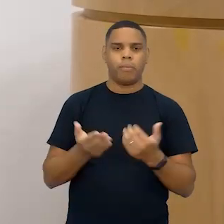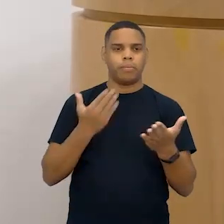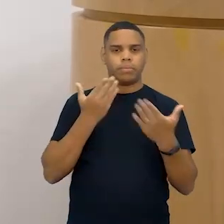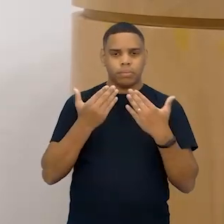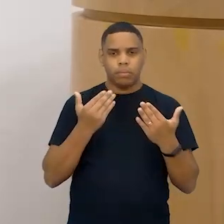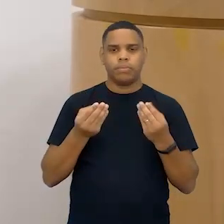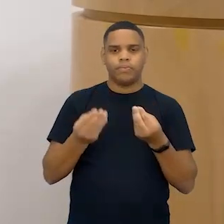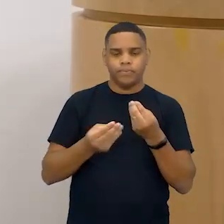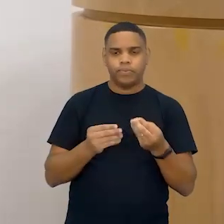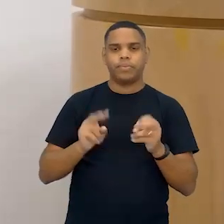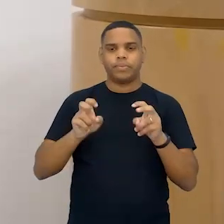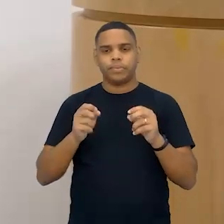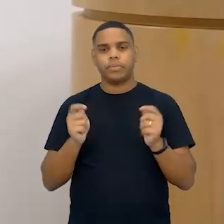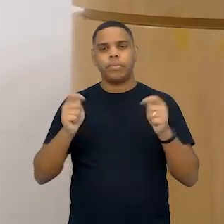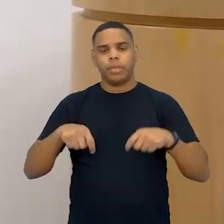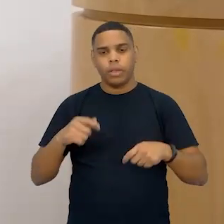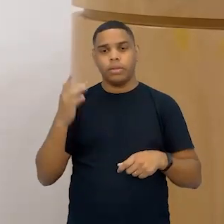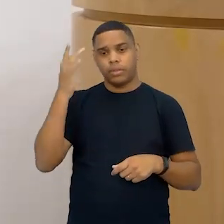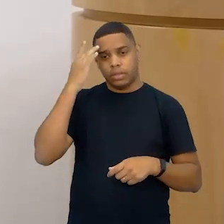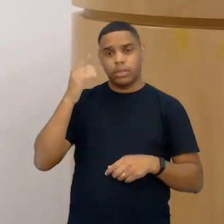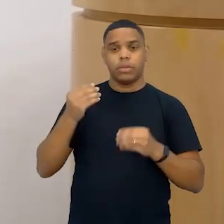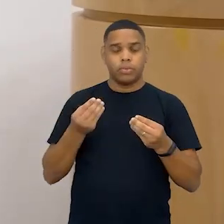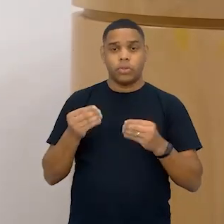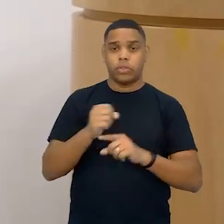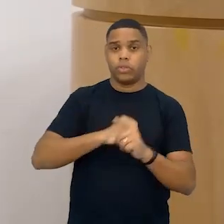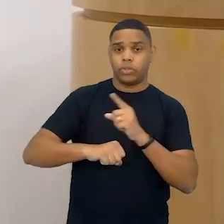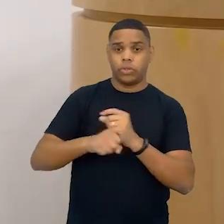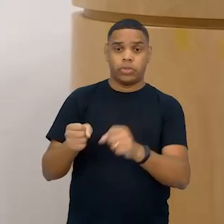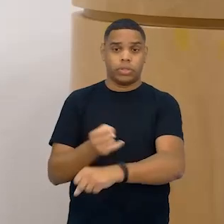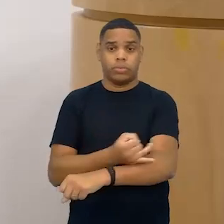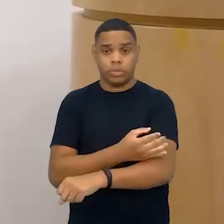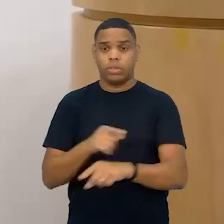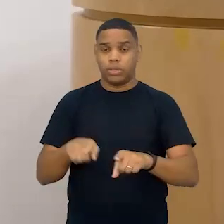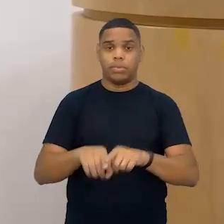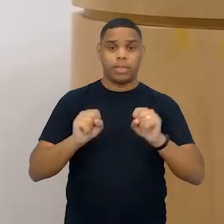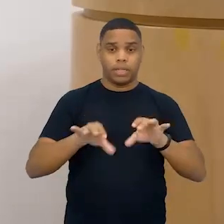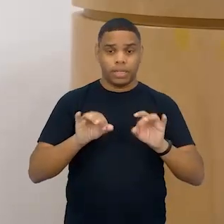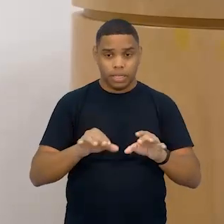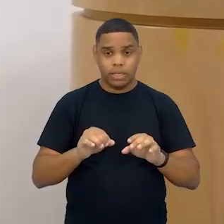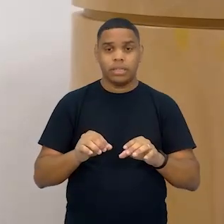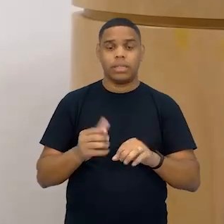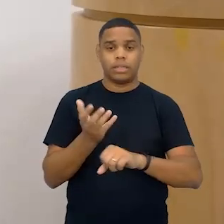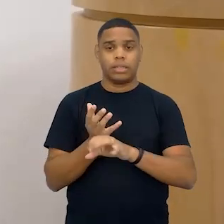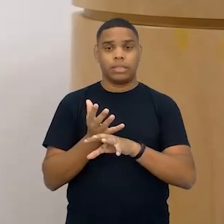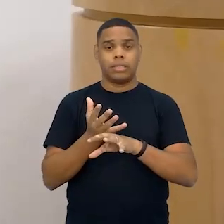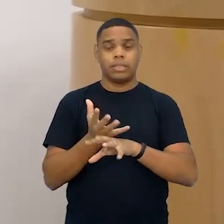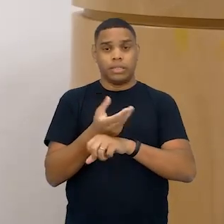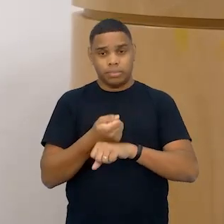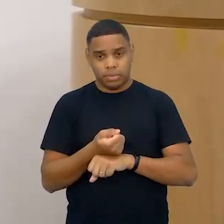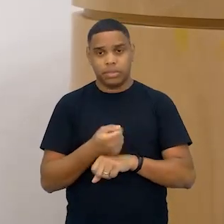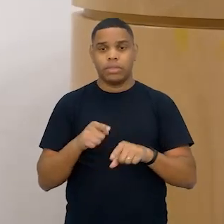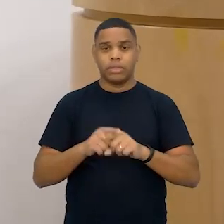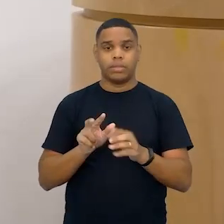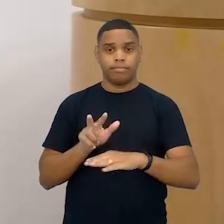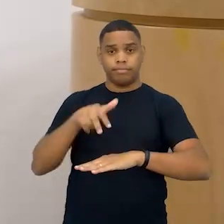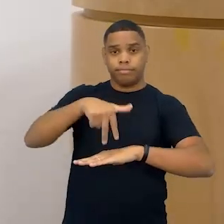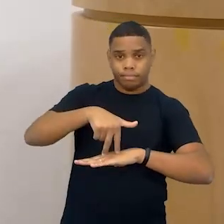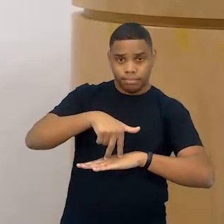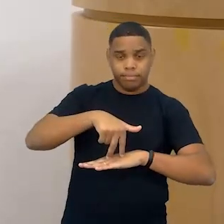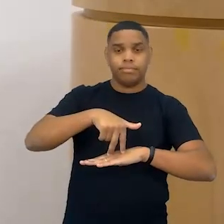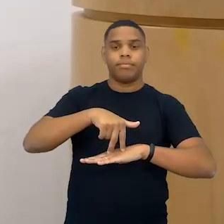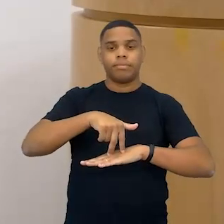discussões, debates como competências socioemocionais, educação interdimensional,